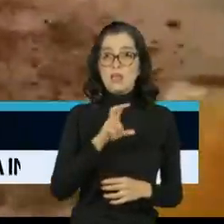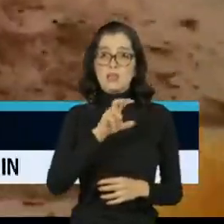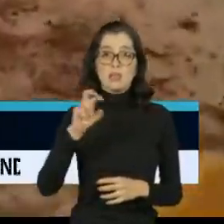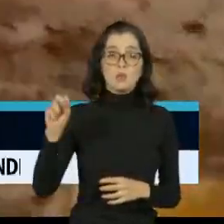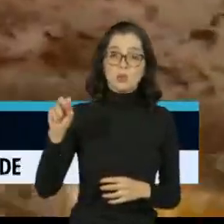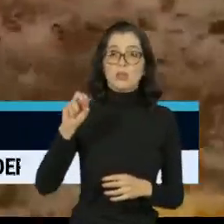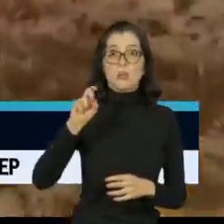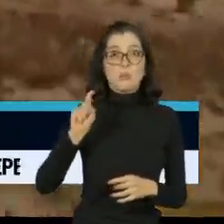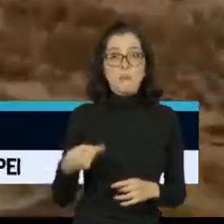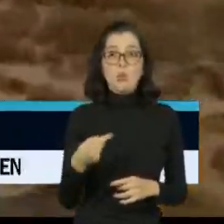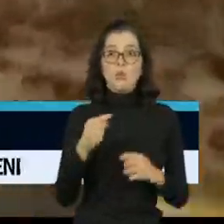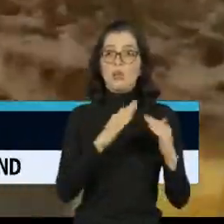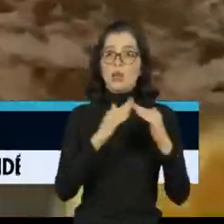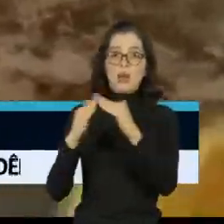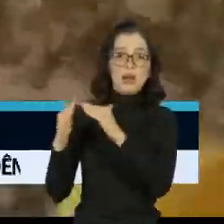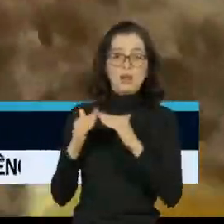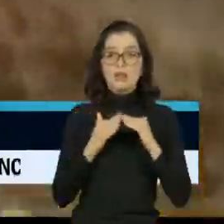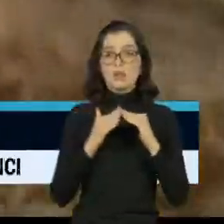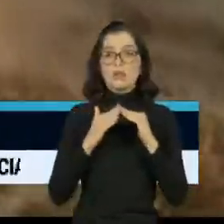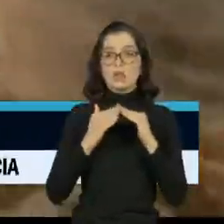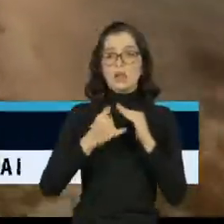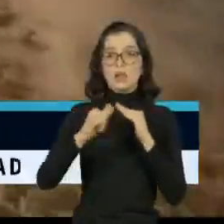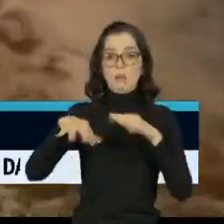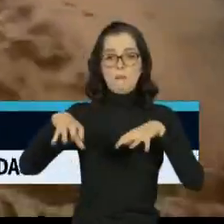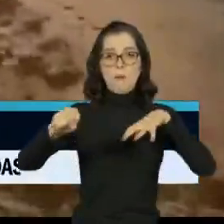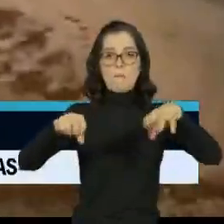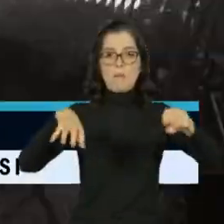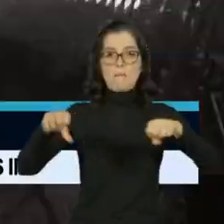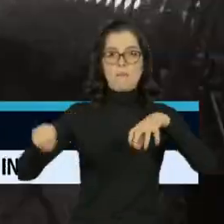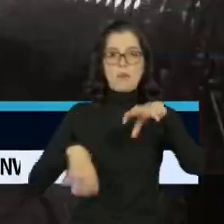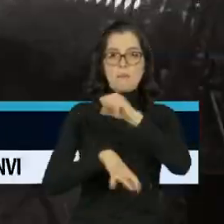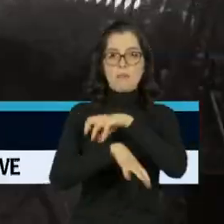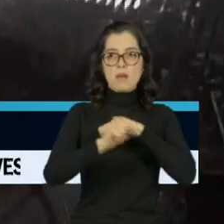As rajadas de ventos chegaram na região sudeste, com menos